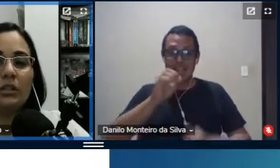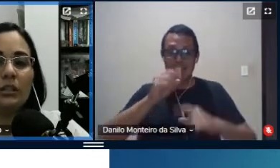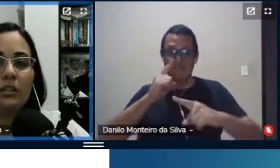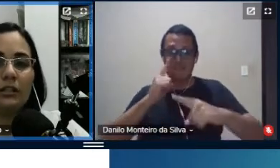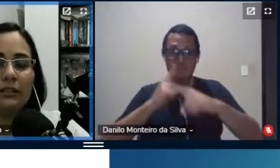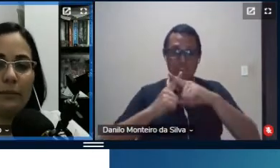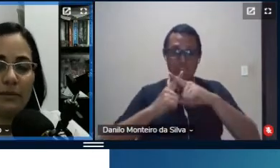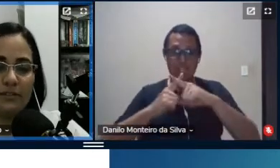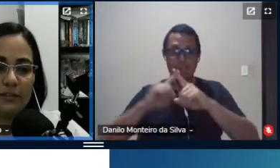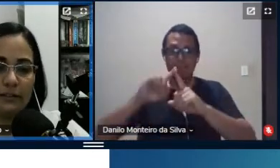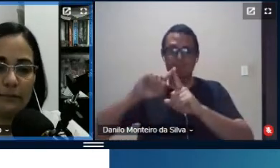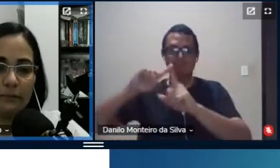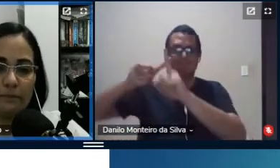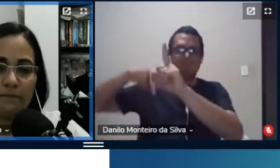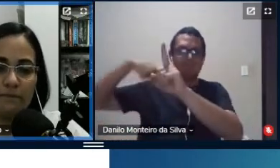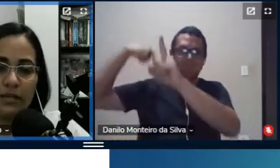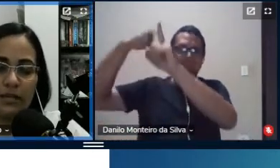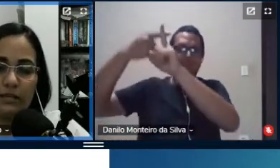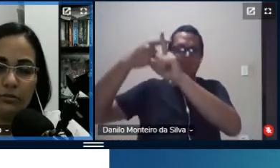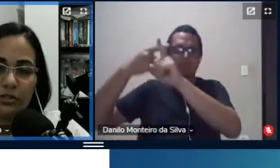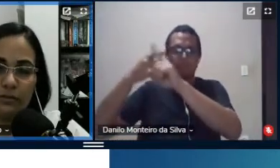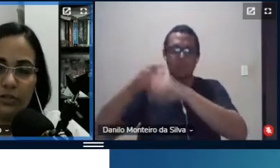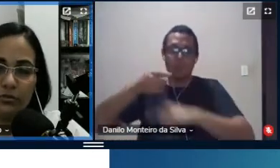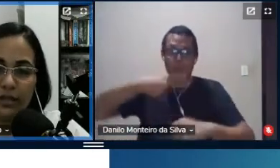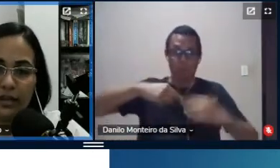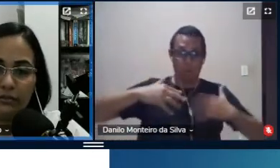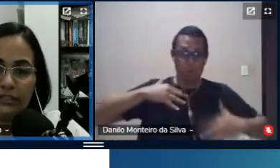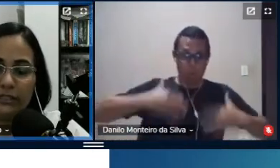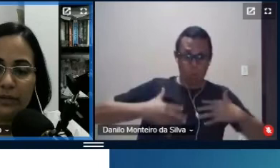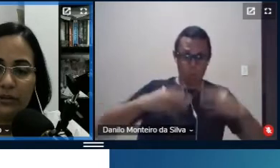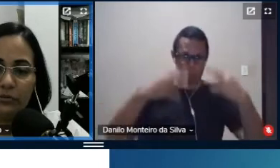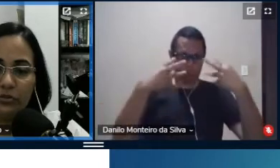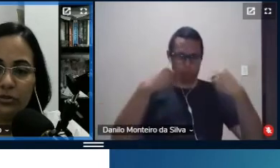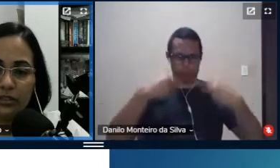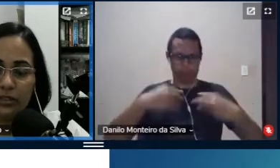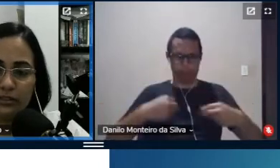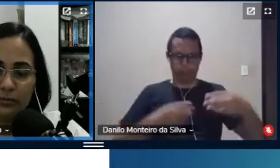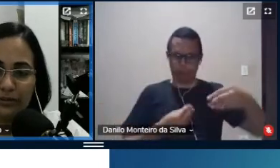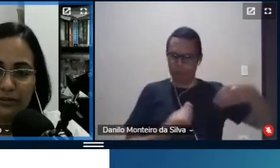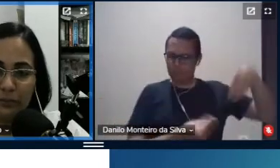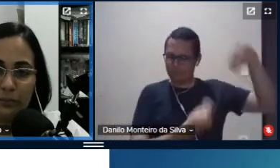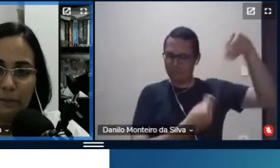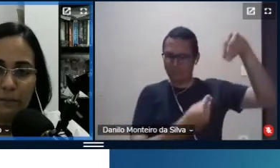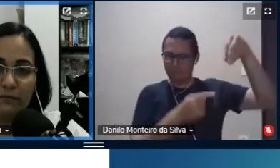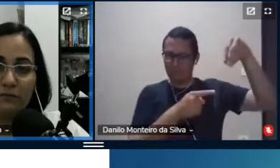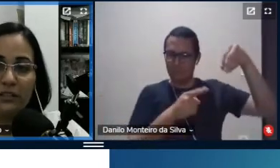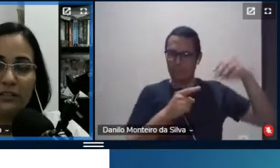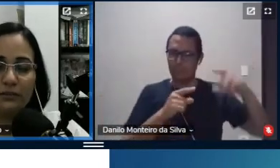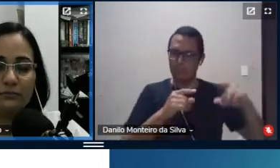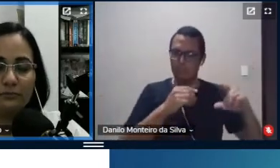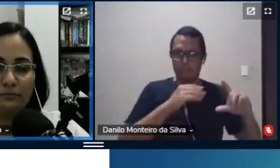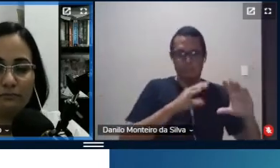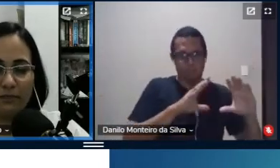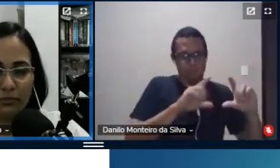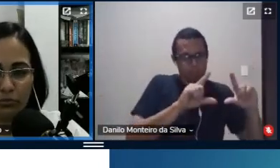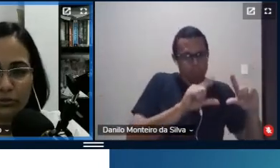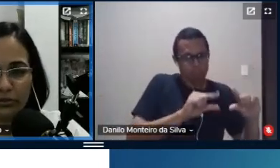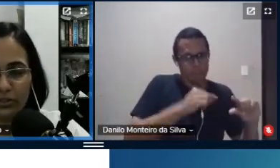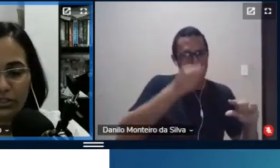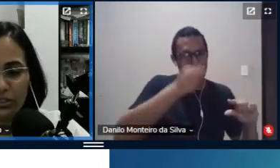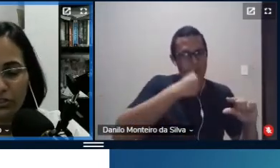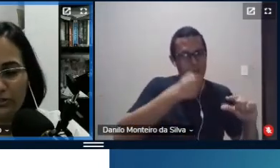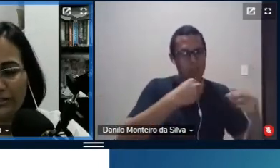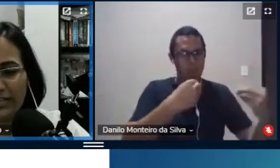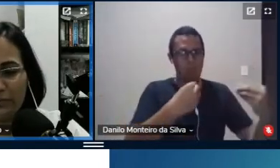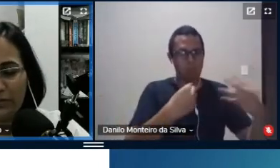do que na medicina. Então, geralmente o técnico que trabalha com isso daqui, ele tem uma vida mais